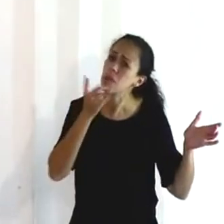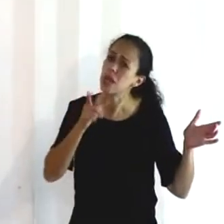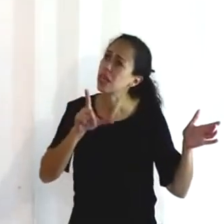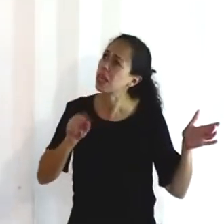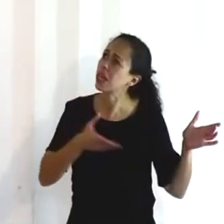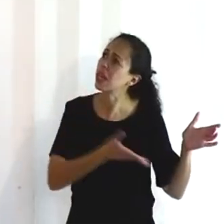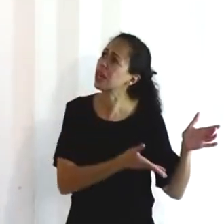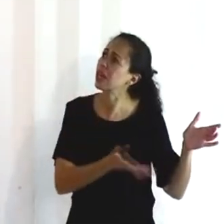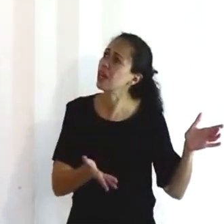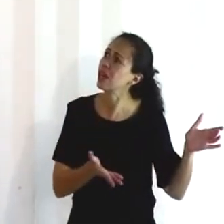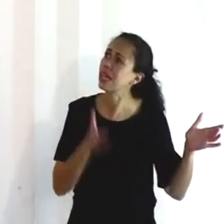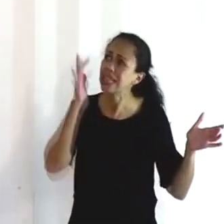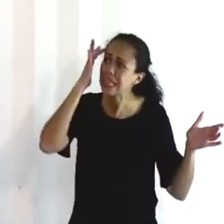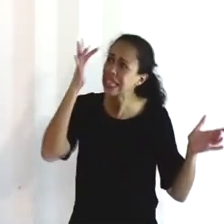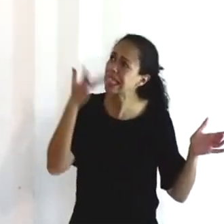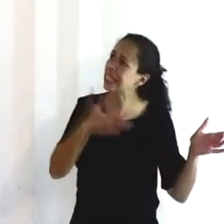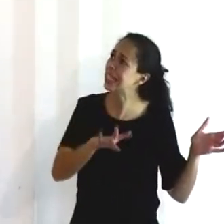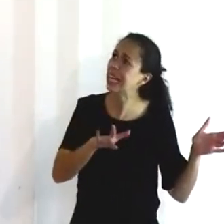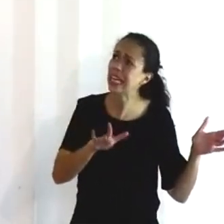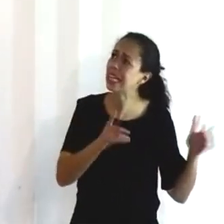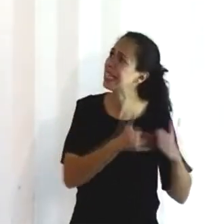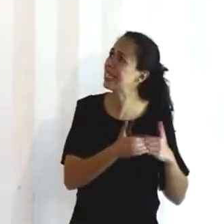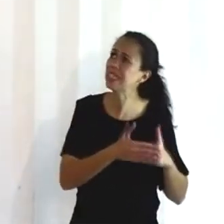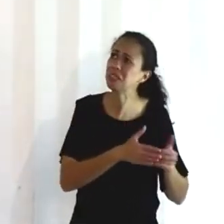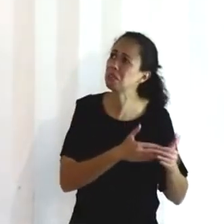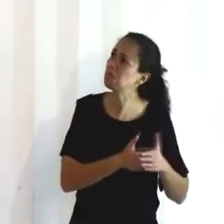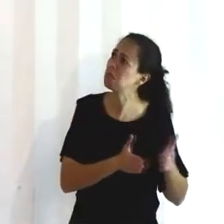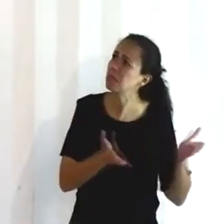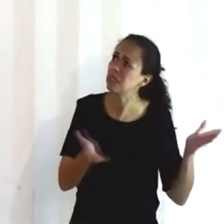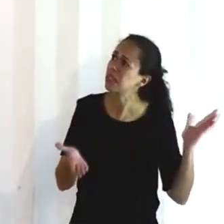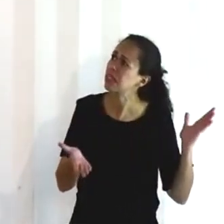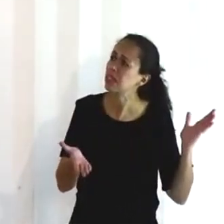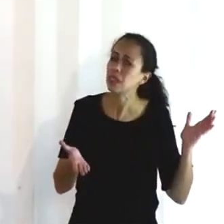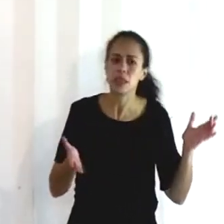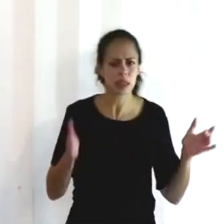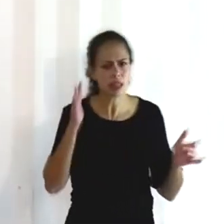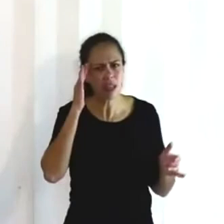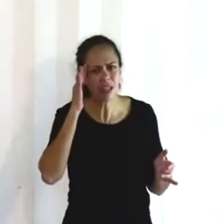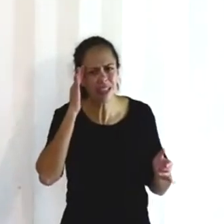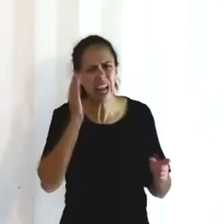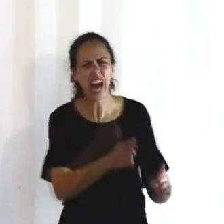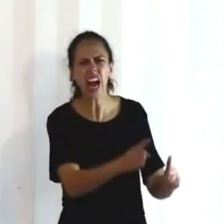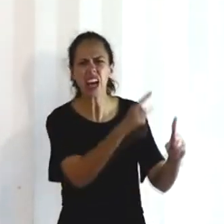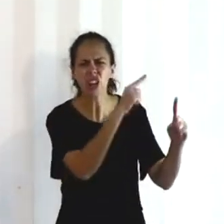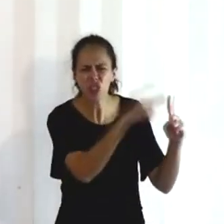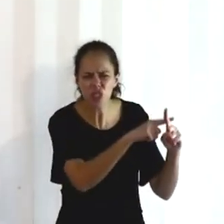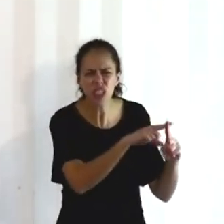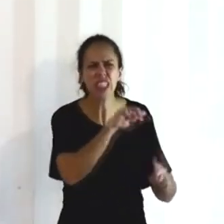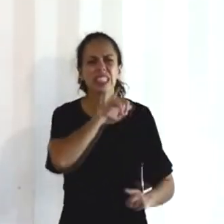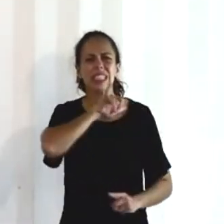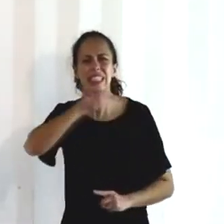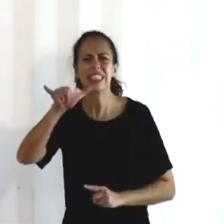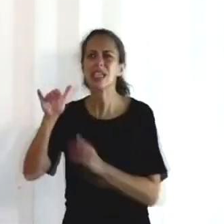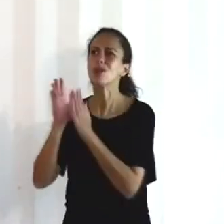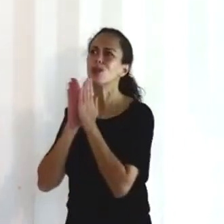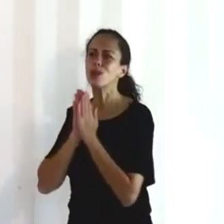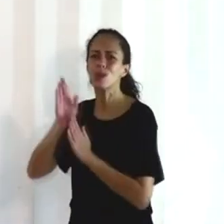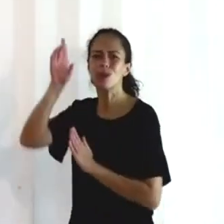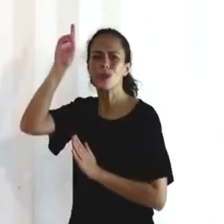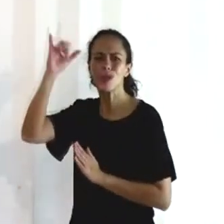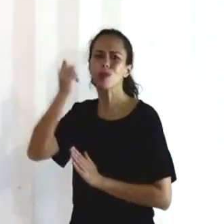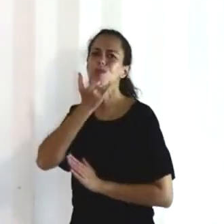Os nossos exemplos de vida em comunidade, de vida em mansidão, em alegria,